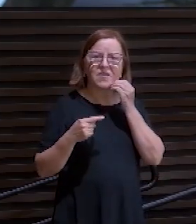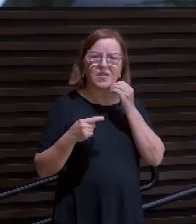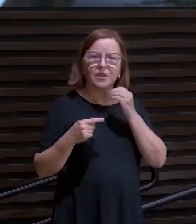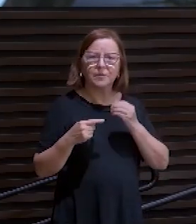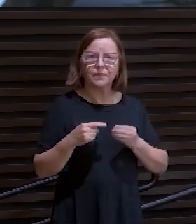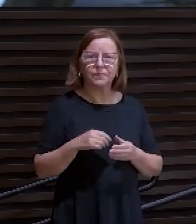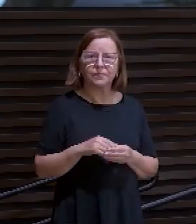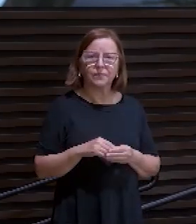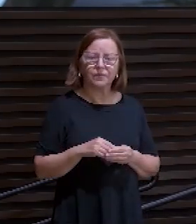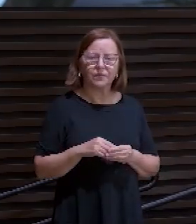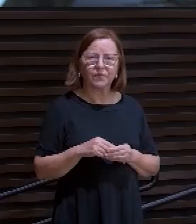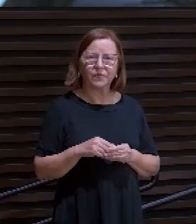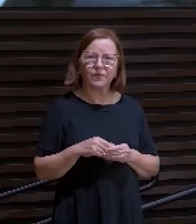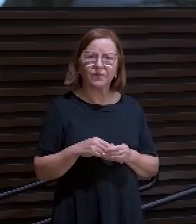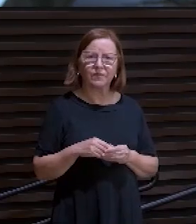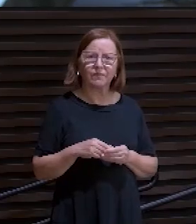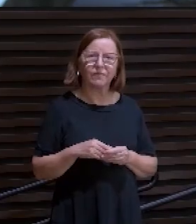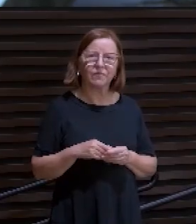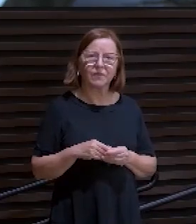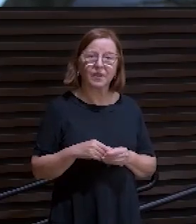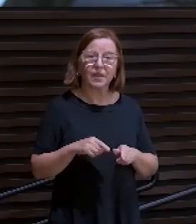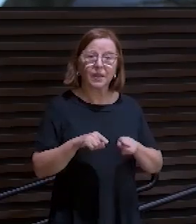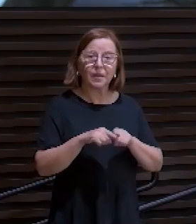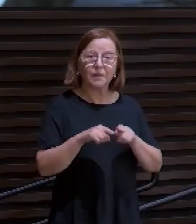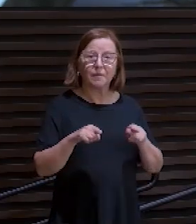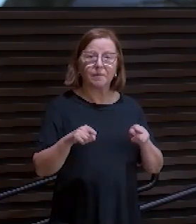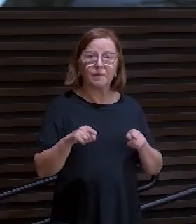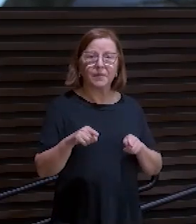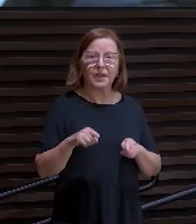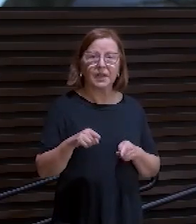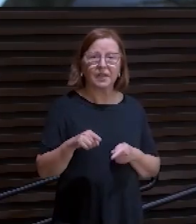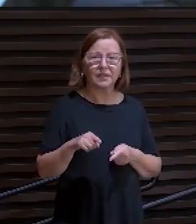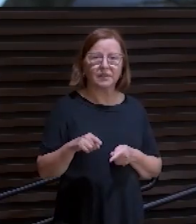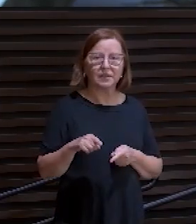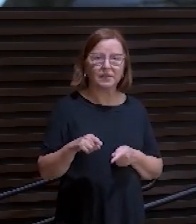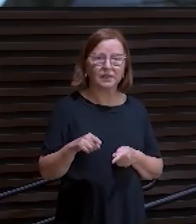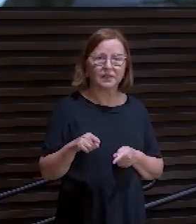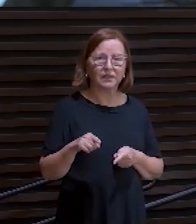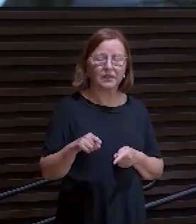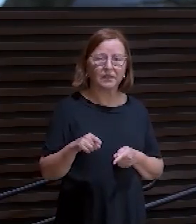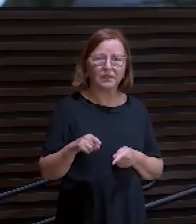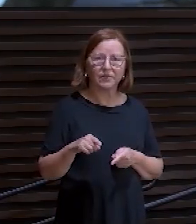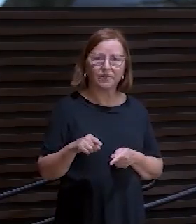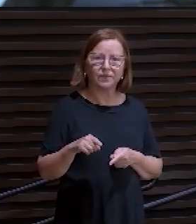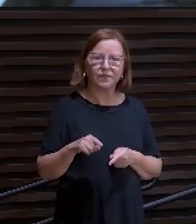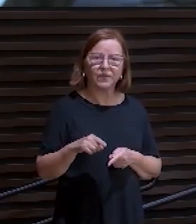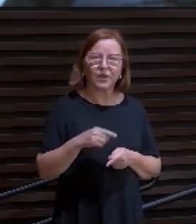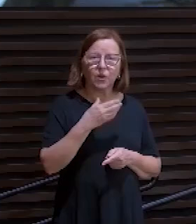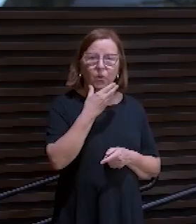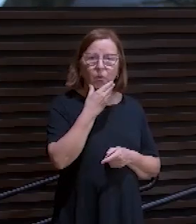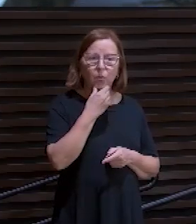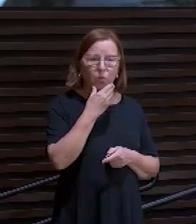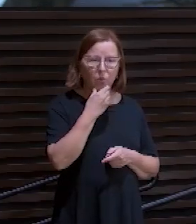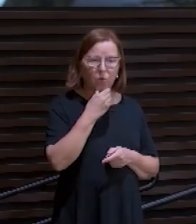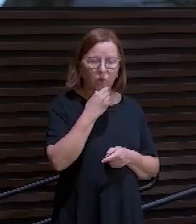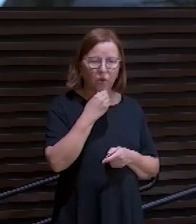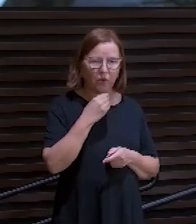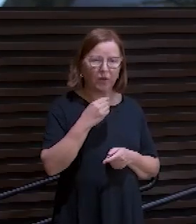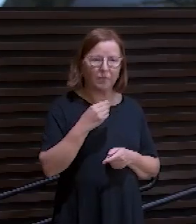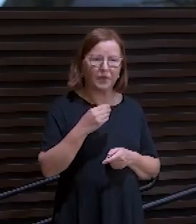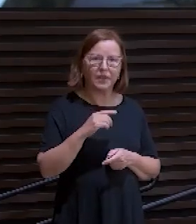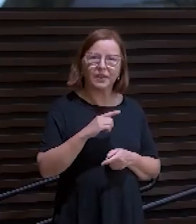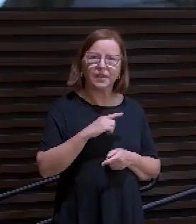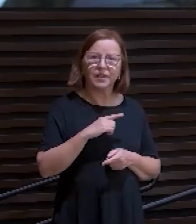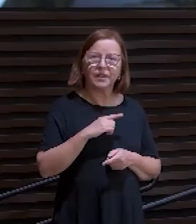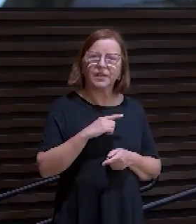em cuja mão se achou o copo. Mas ele disse: longe de mim que eu tal faça. O homem em cuja mão foi achado o copo, esse será meu